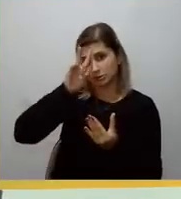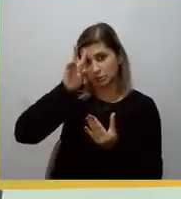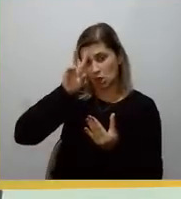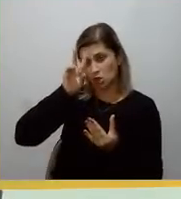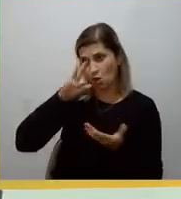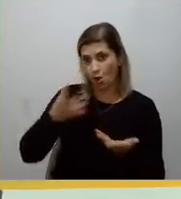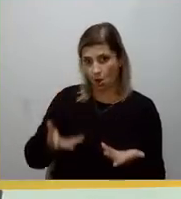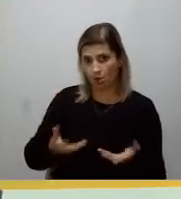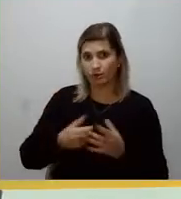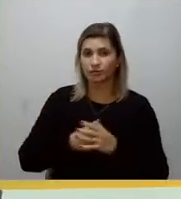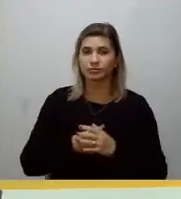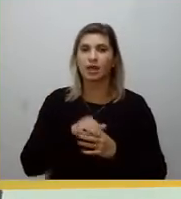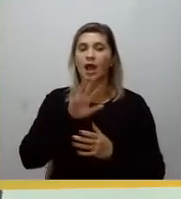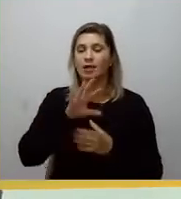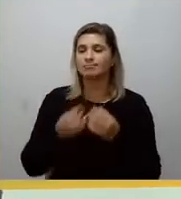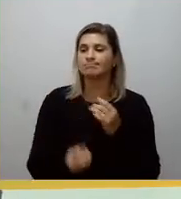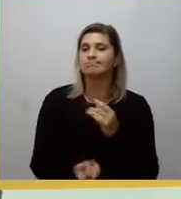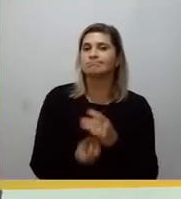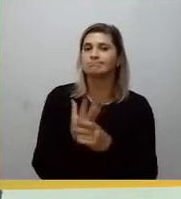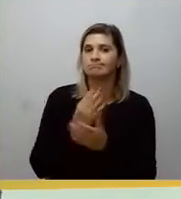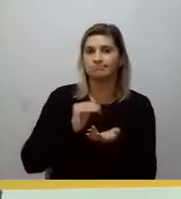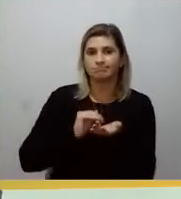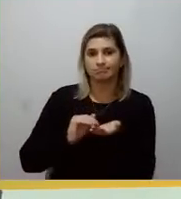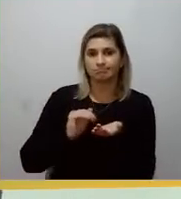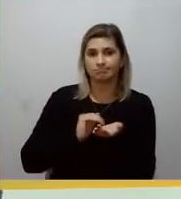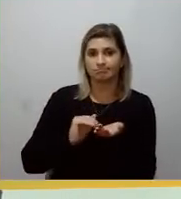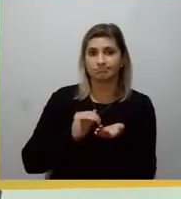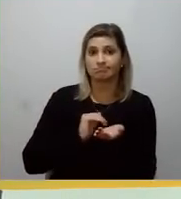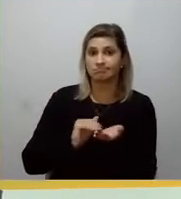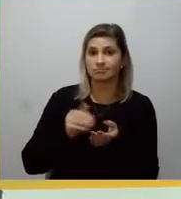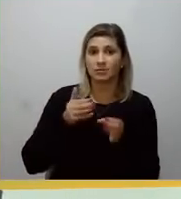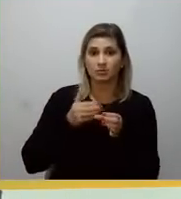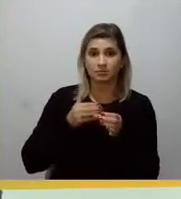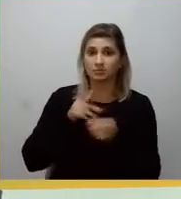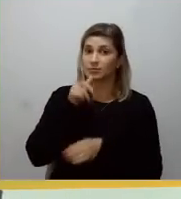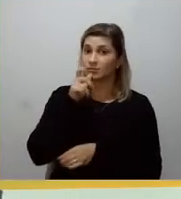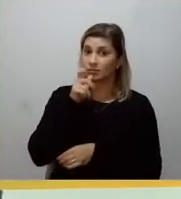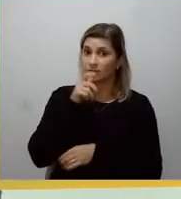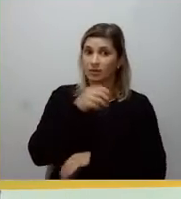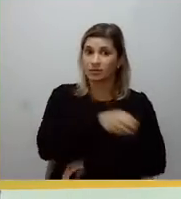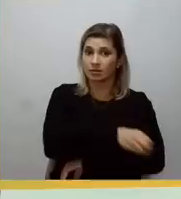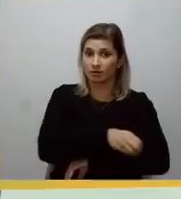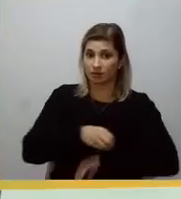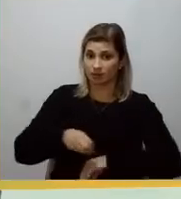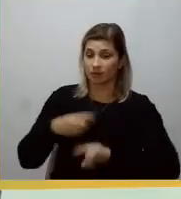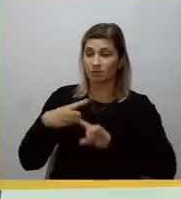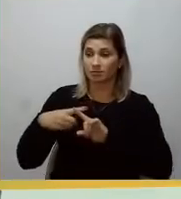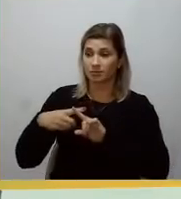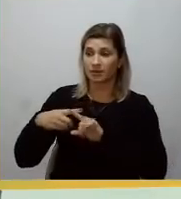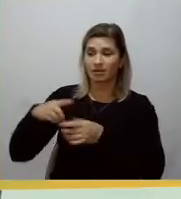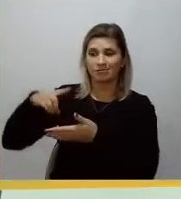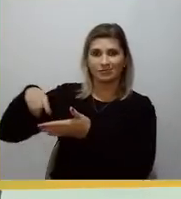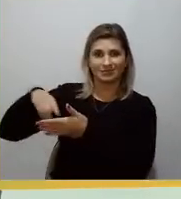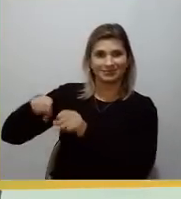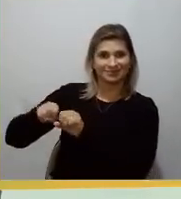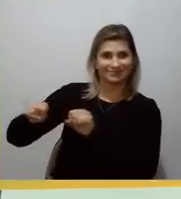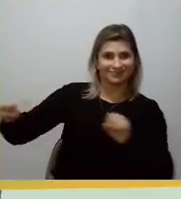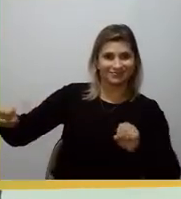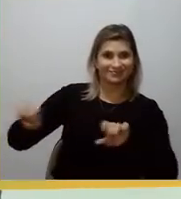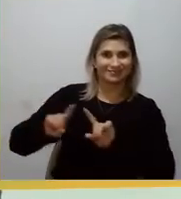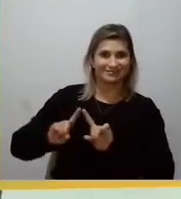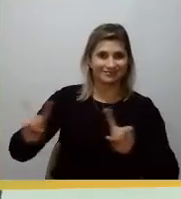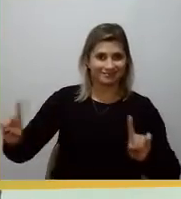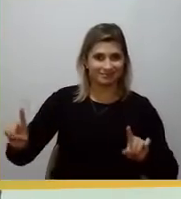então, foi criada a Secretaria Municipal de Águas e Saneamento. Foi uma ruptura. O presidente da época, Valmor de Luca,